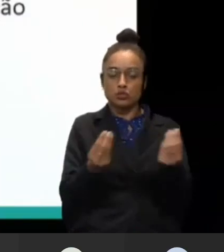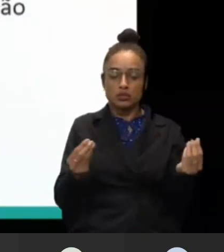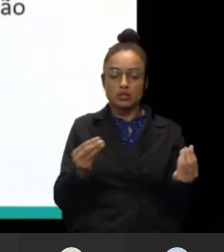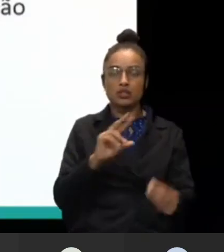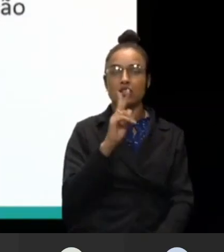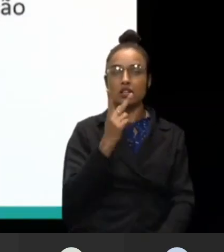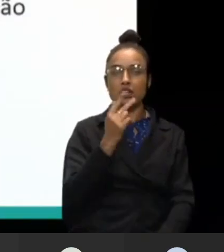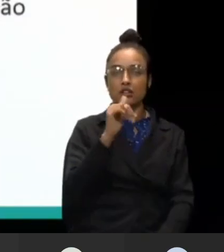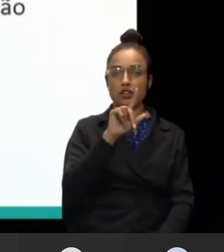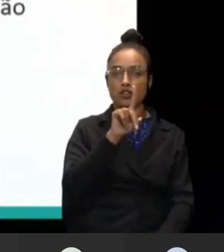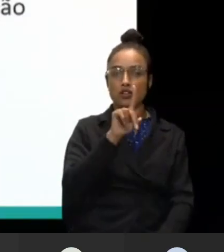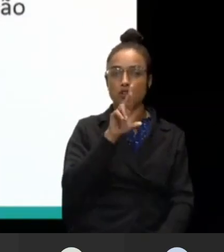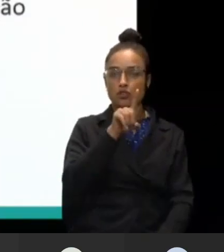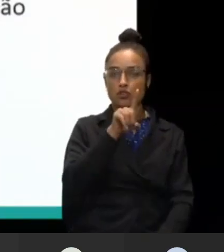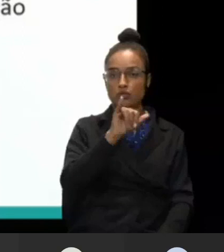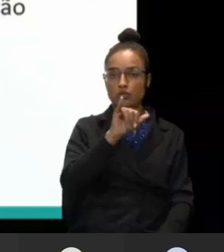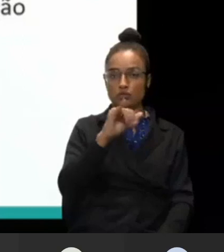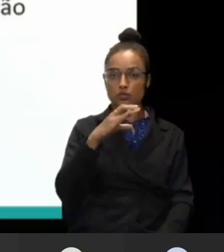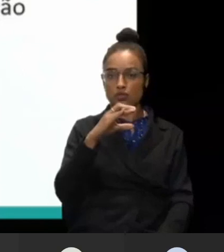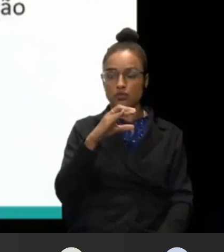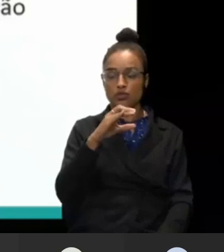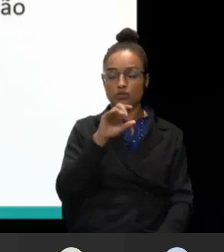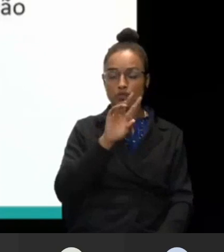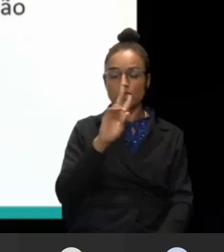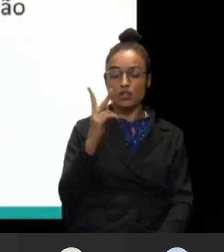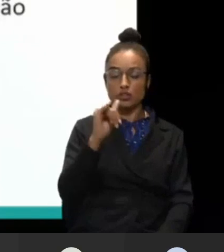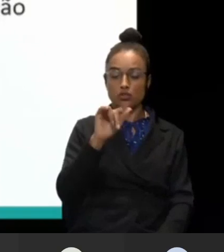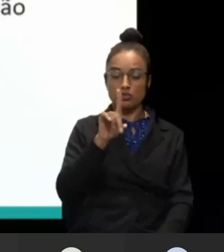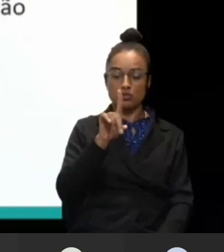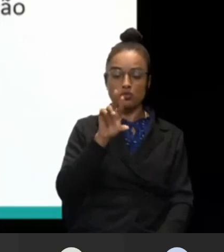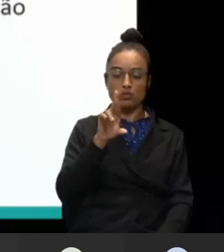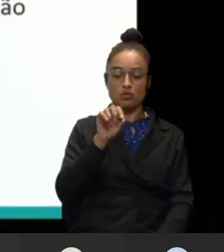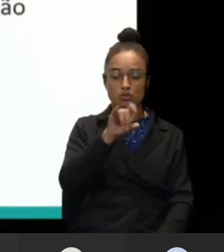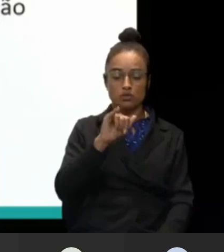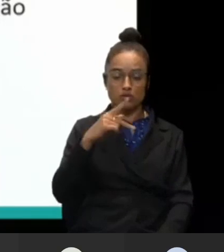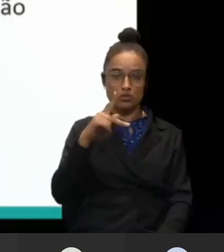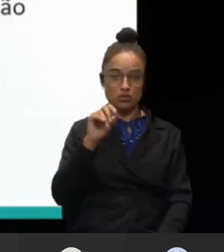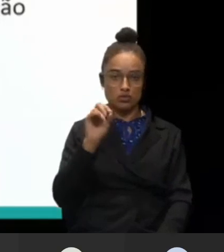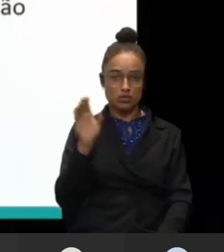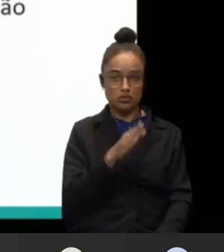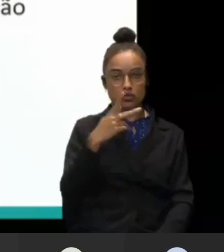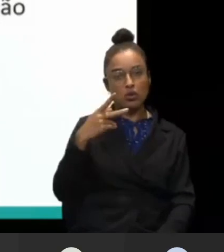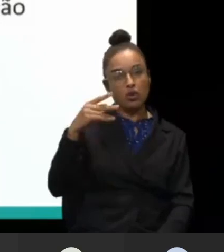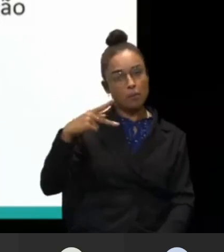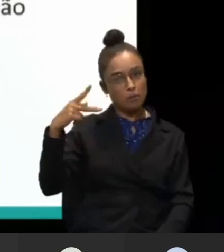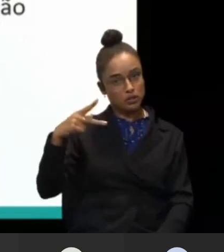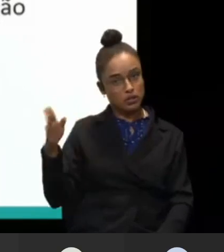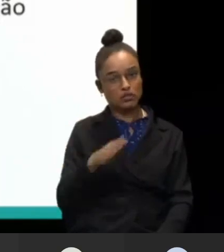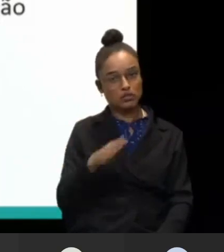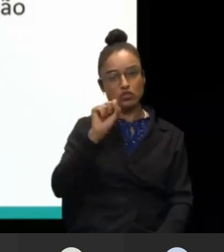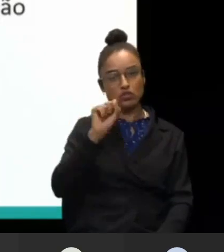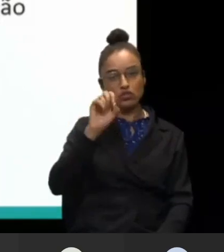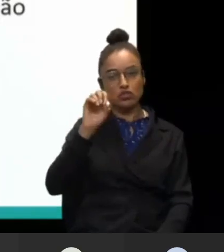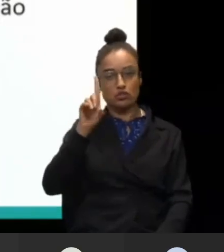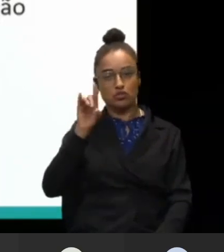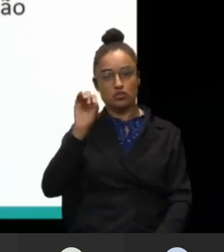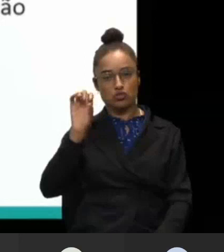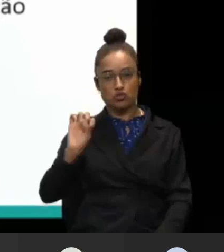necessário para neutralizar os ácidos graxos livres em 1 grama de amostra. revelando principalmente o estado